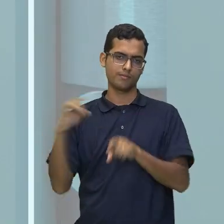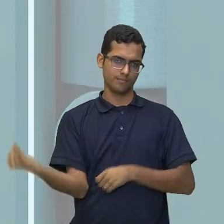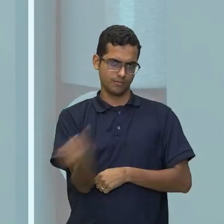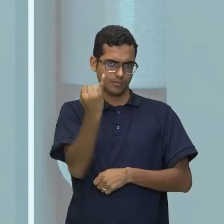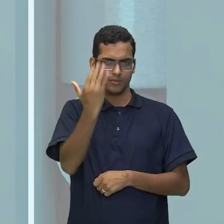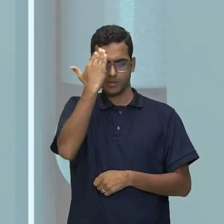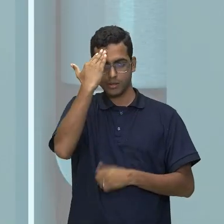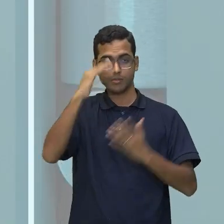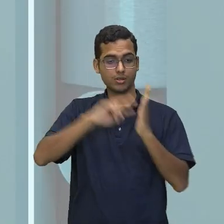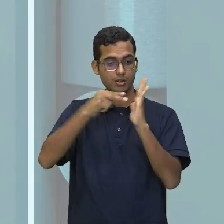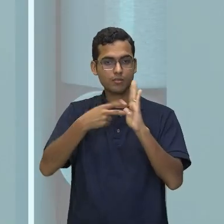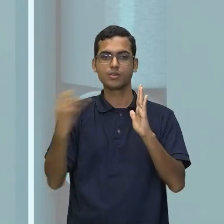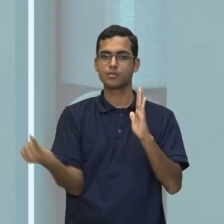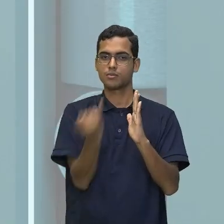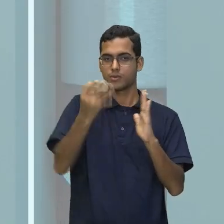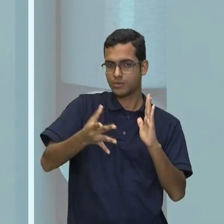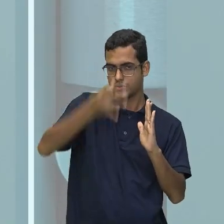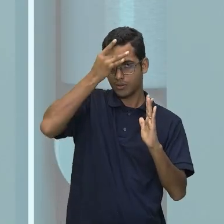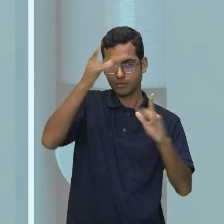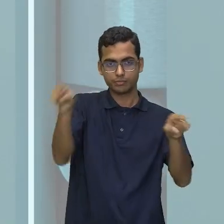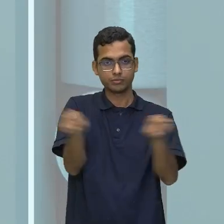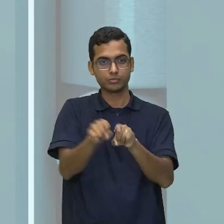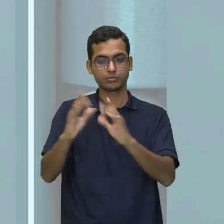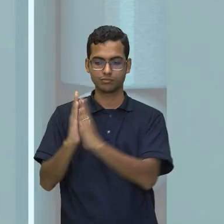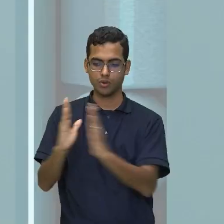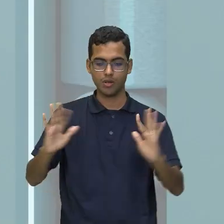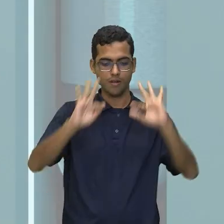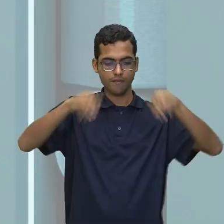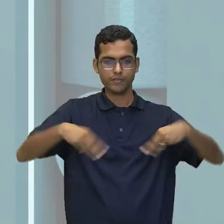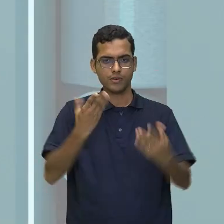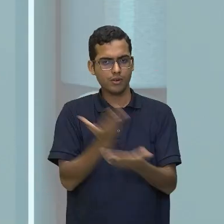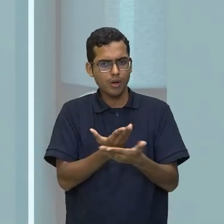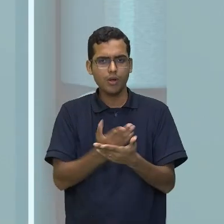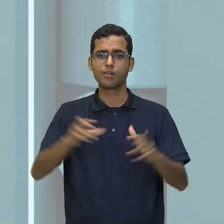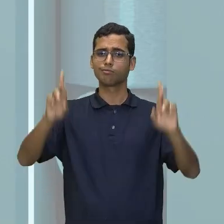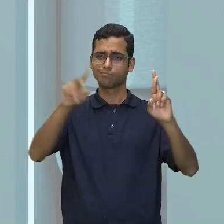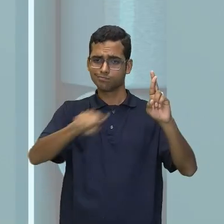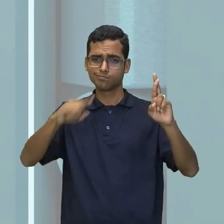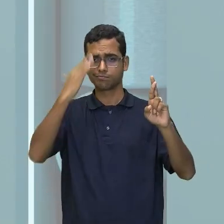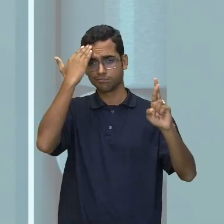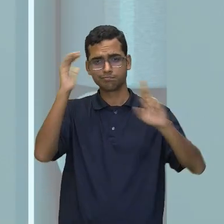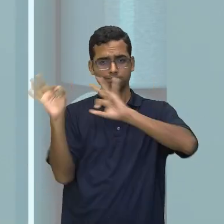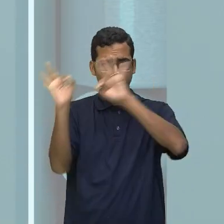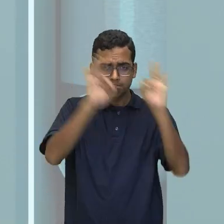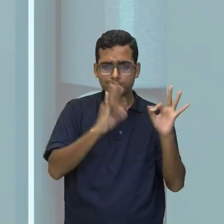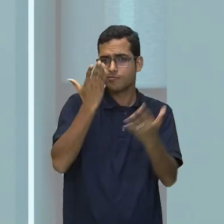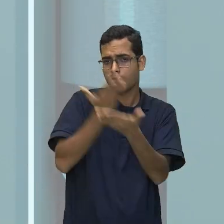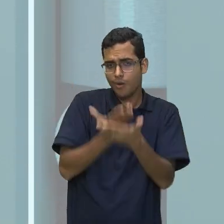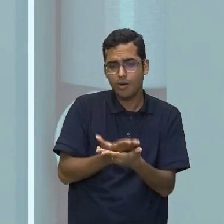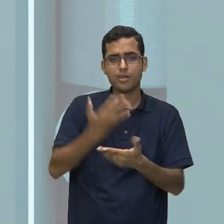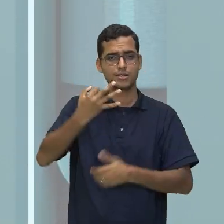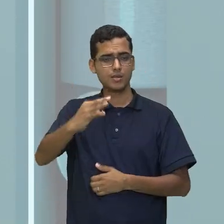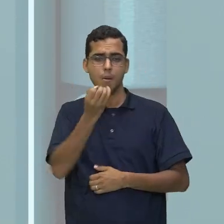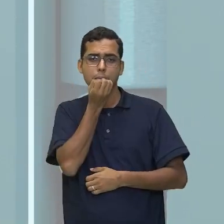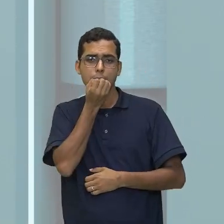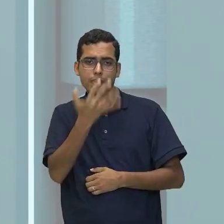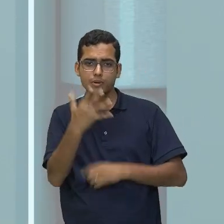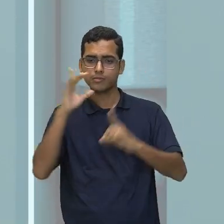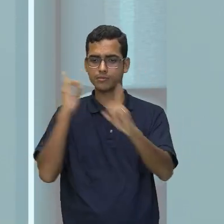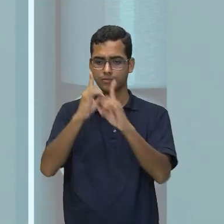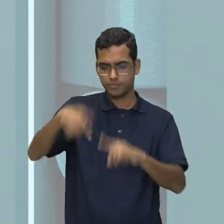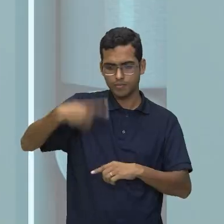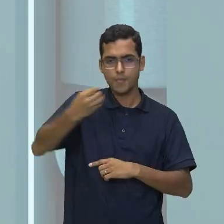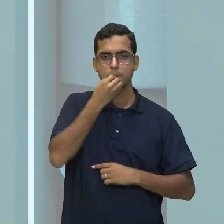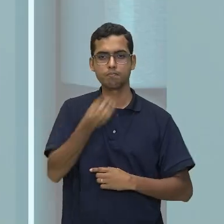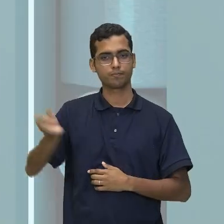significado, né? Então, nós ficamos por aqui. Eu espero que vocês tenham conseguido acompanhar o conteúdo da aula. Nós nos vemos na